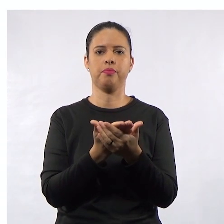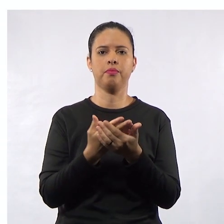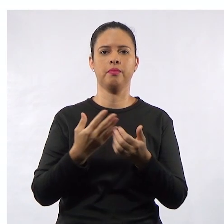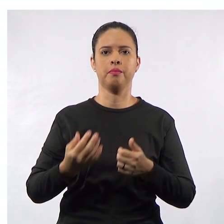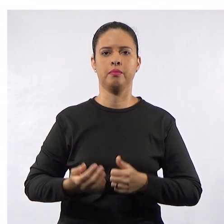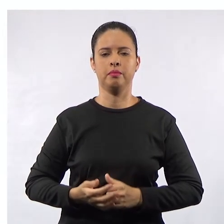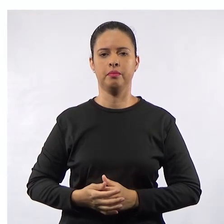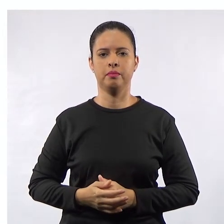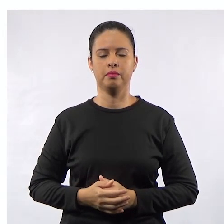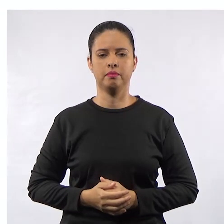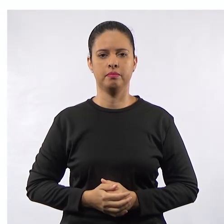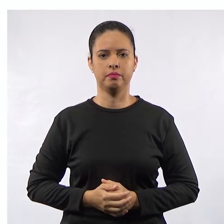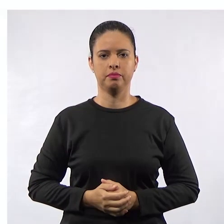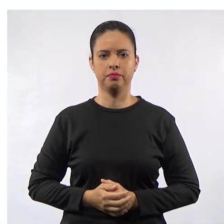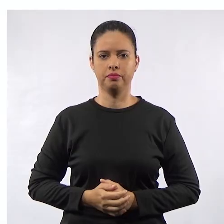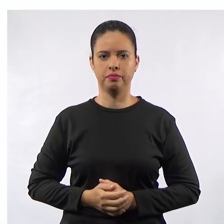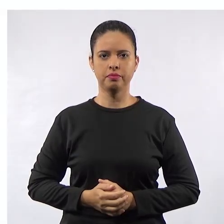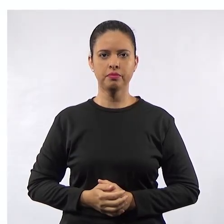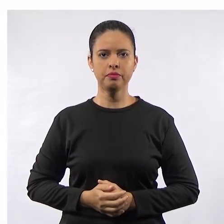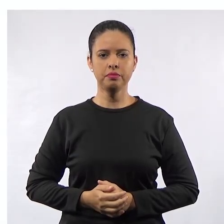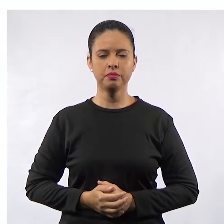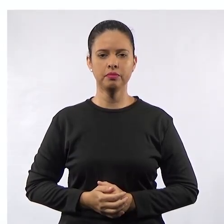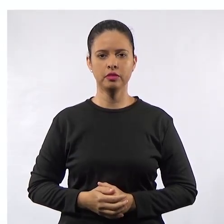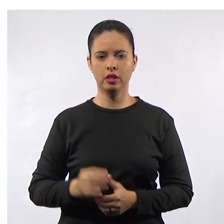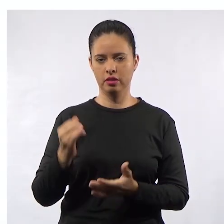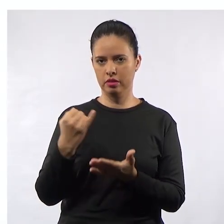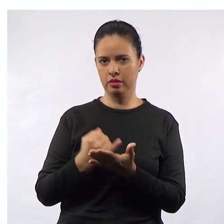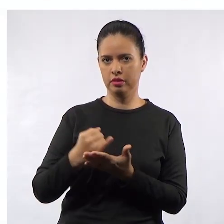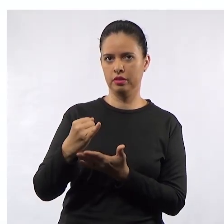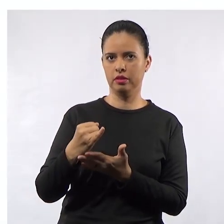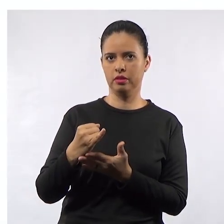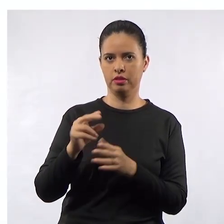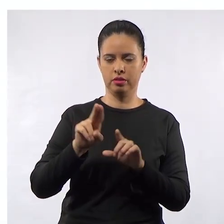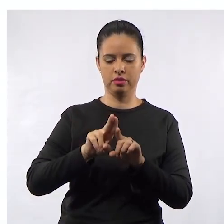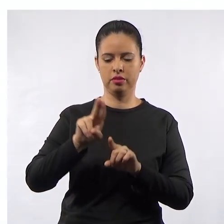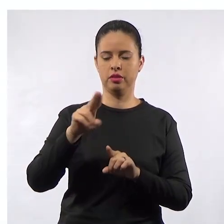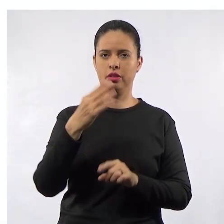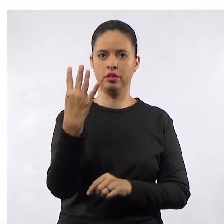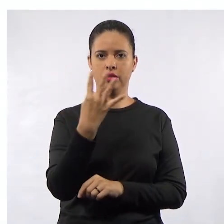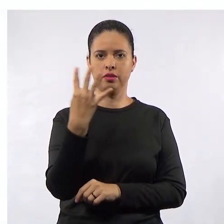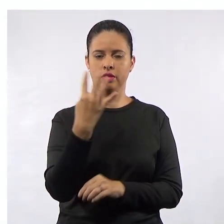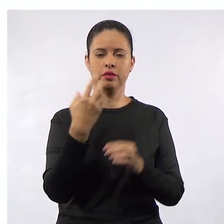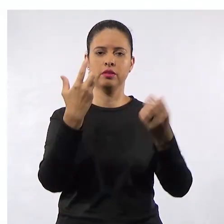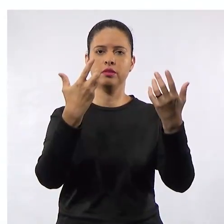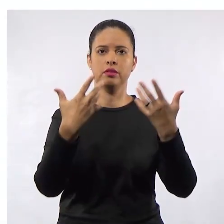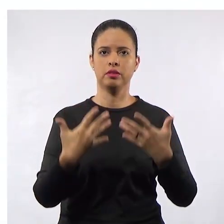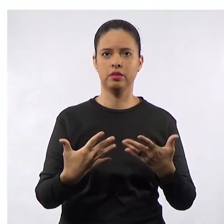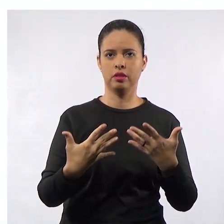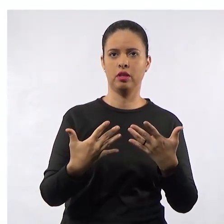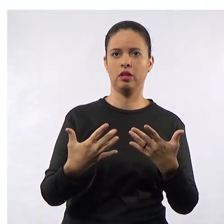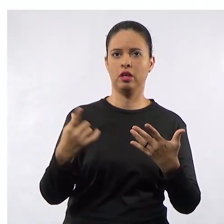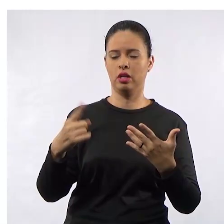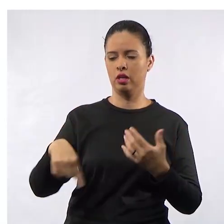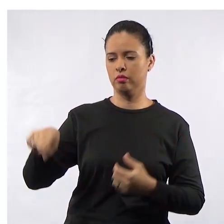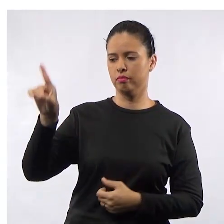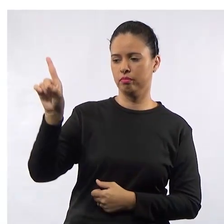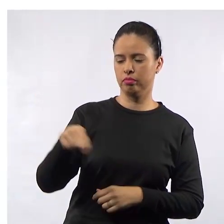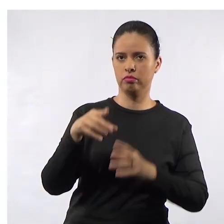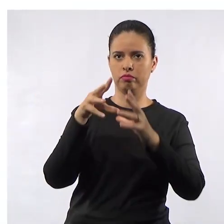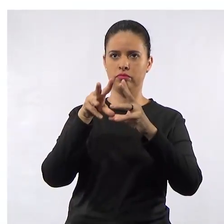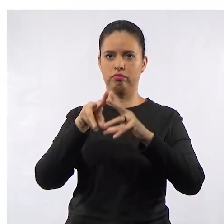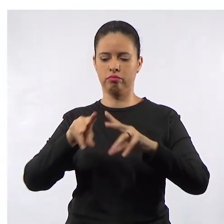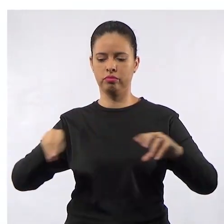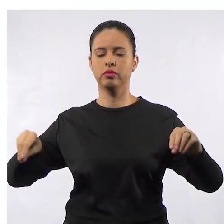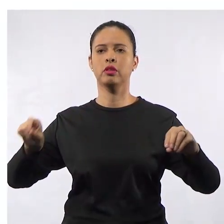Ok vamos lá então dando início aqui na nossa unidade número 4 vamos falar sobre a dissolução a